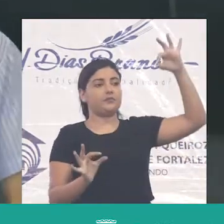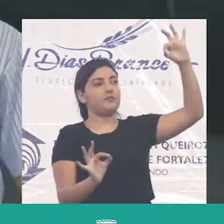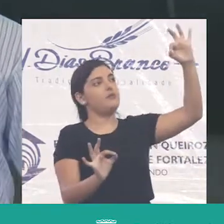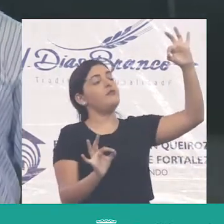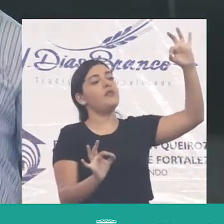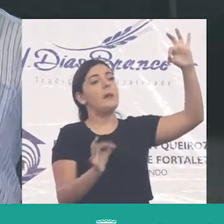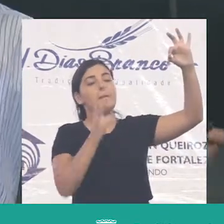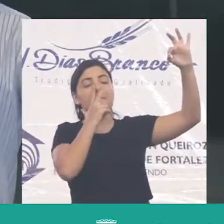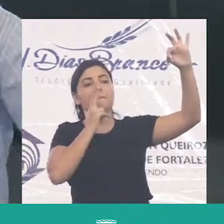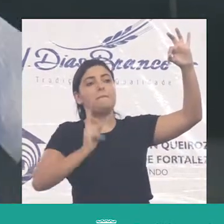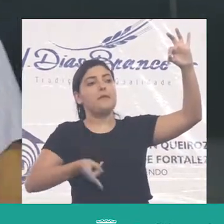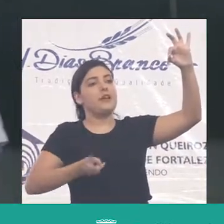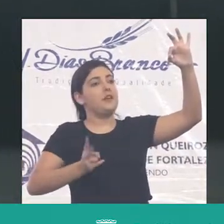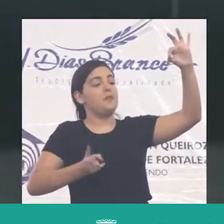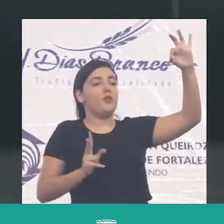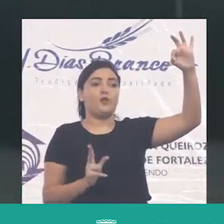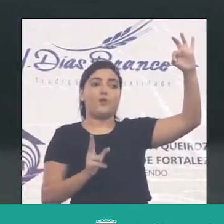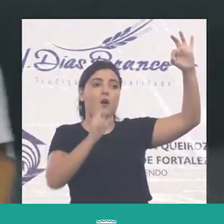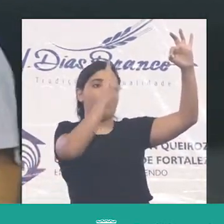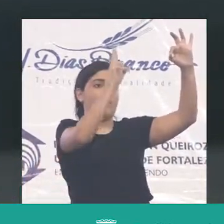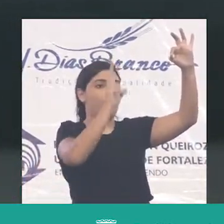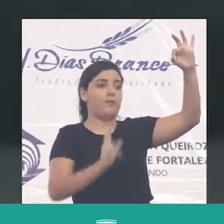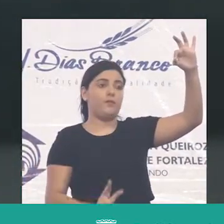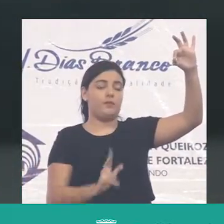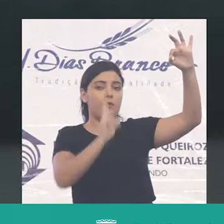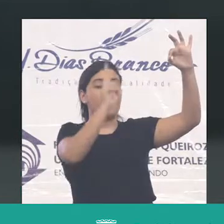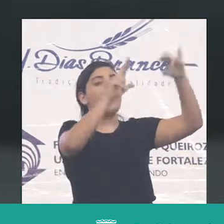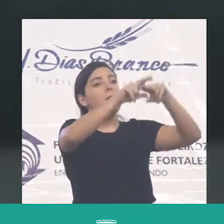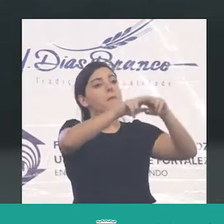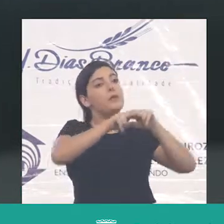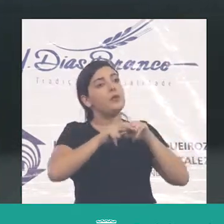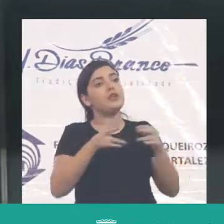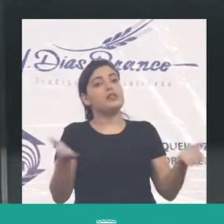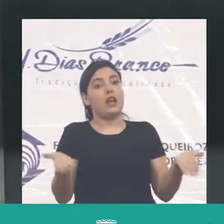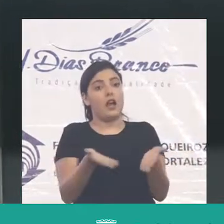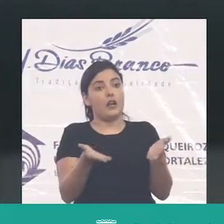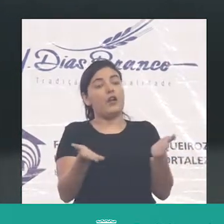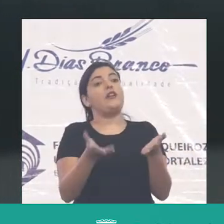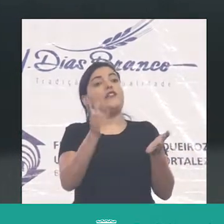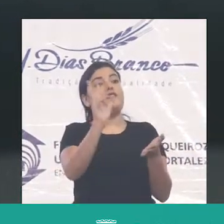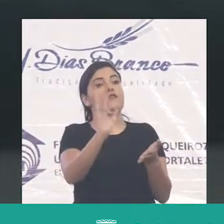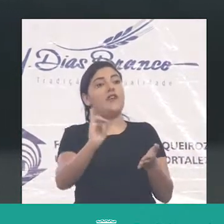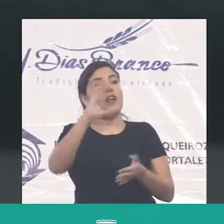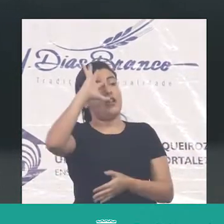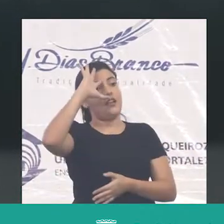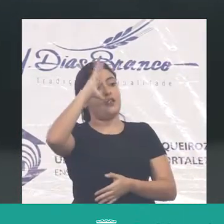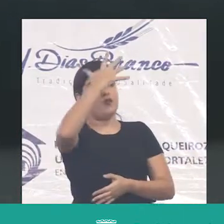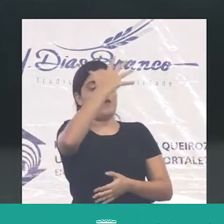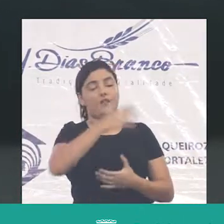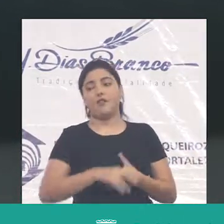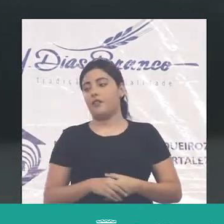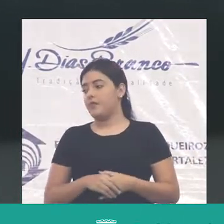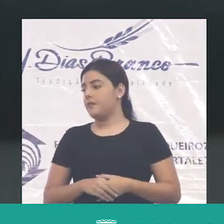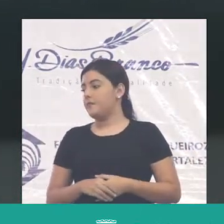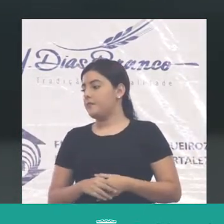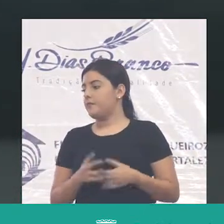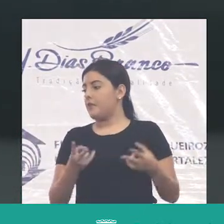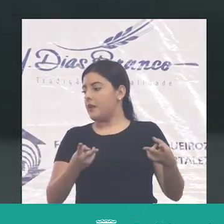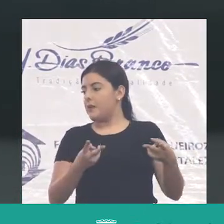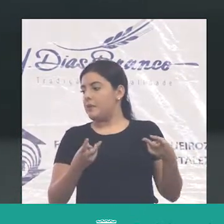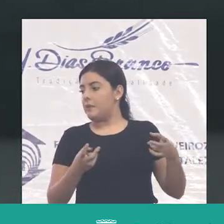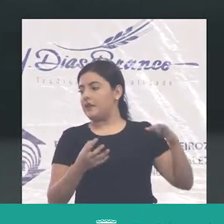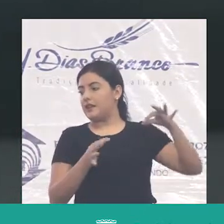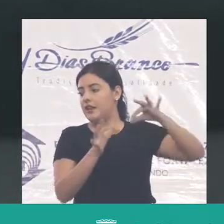cima, tem que ser o quê? Igual. E é essa a ideia que eu vou utilizar para resolver essa questão. Eu vou olhar para esse